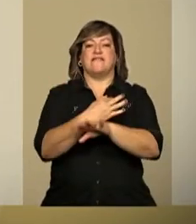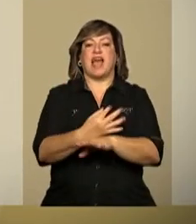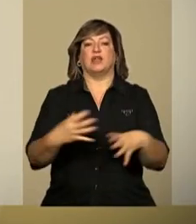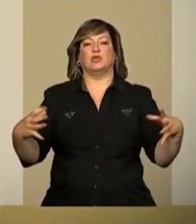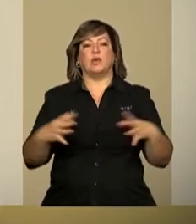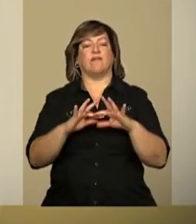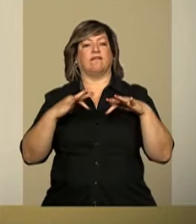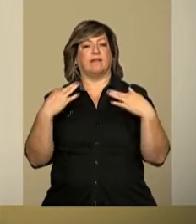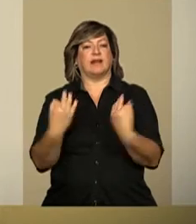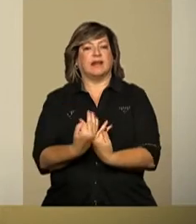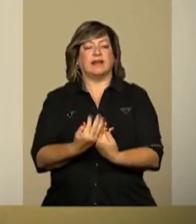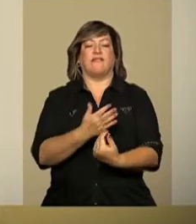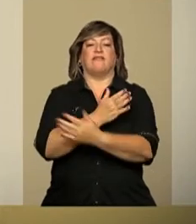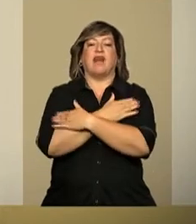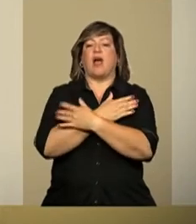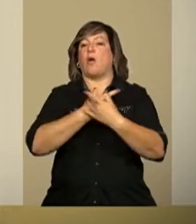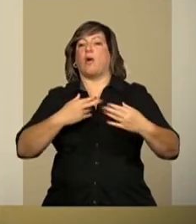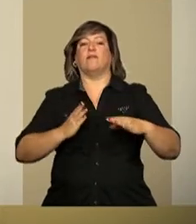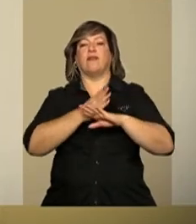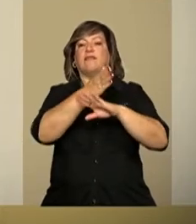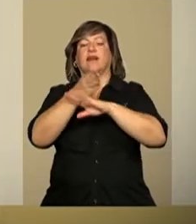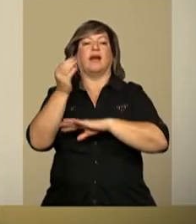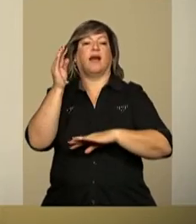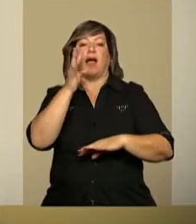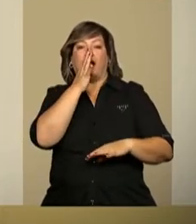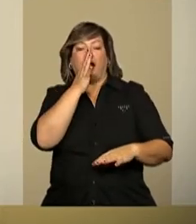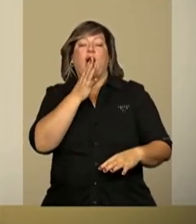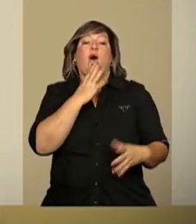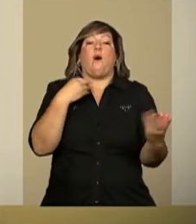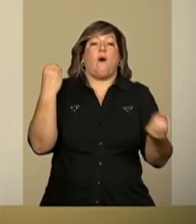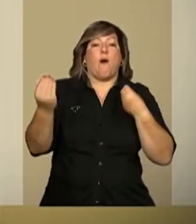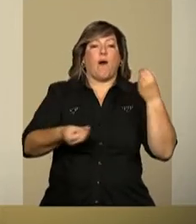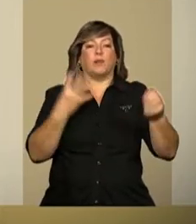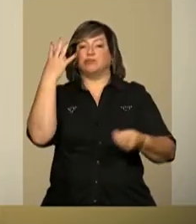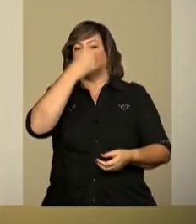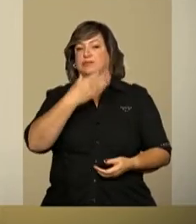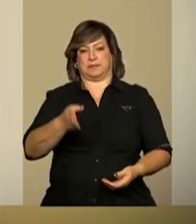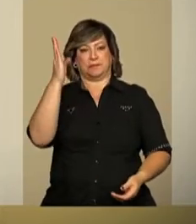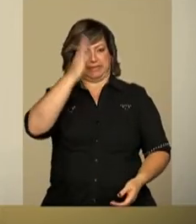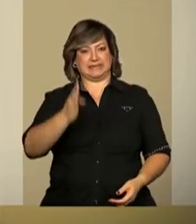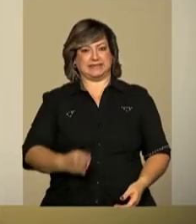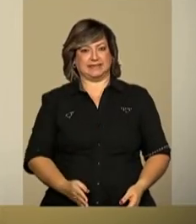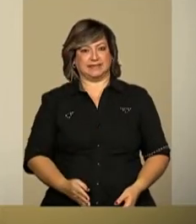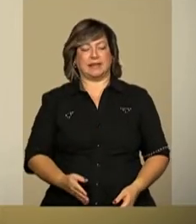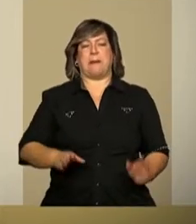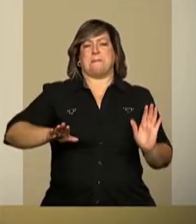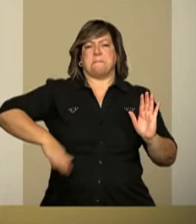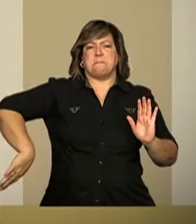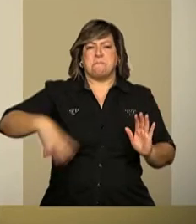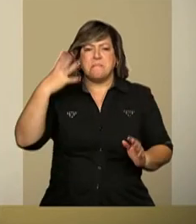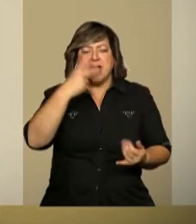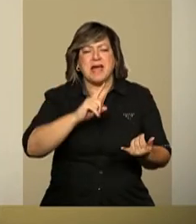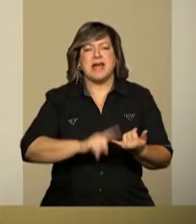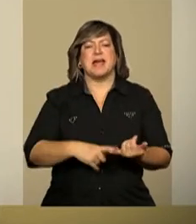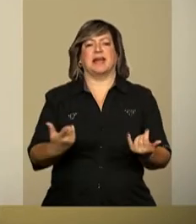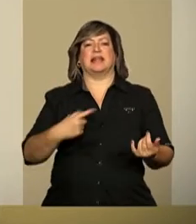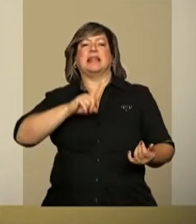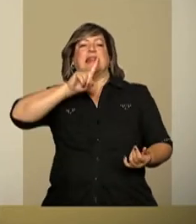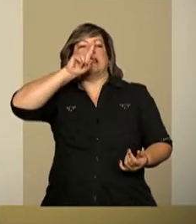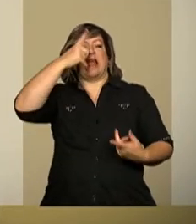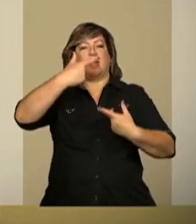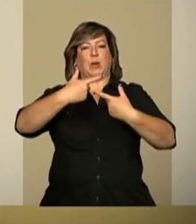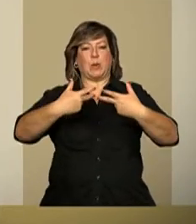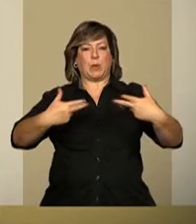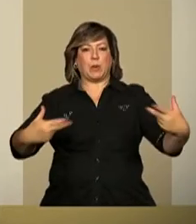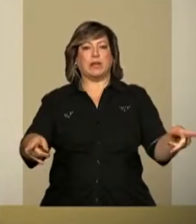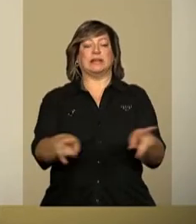ou nos feriados com a família para conhecer as belezas do nosso país nossas praias nossa natureza privilegiada